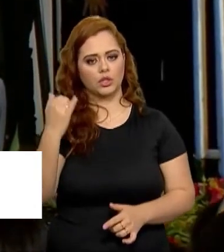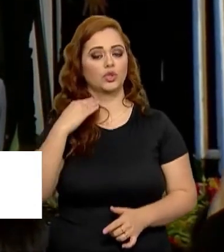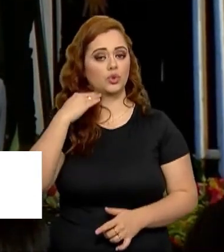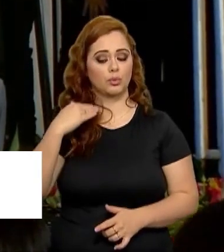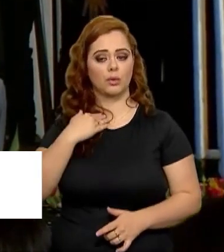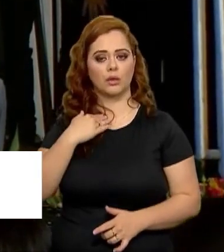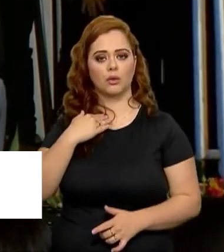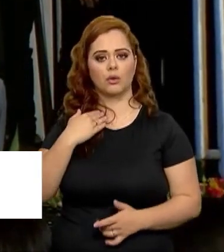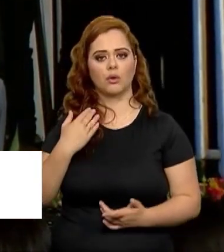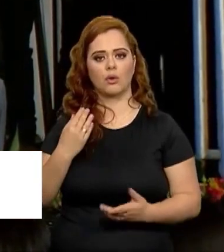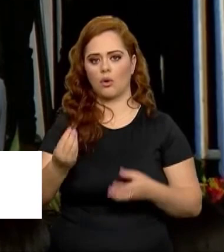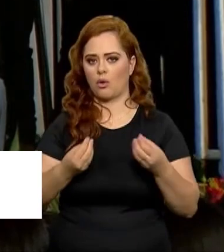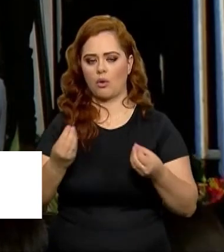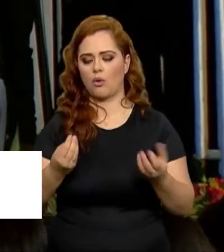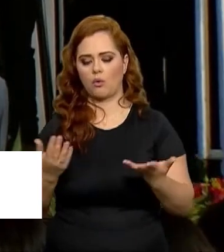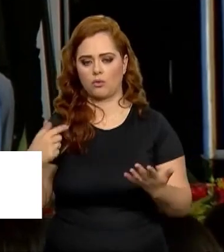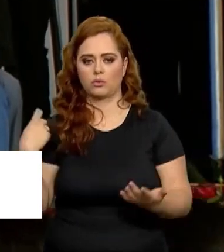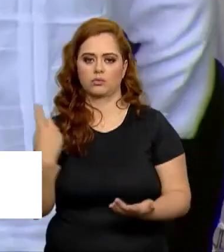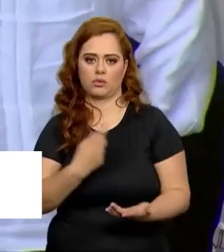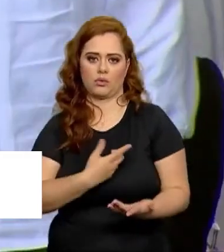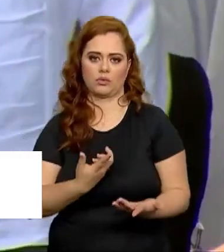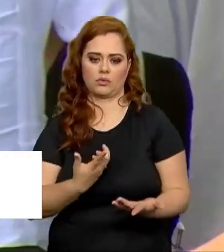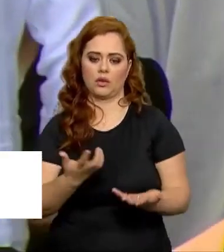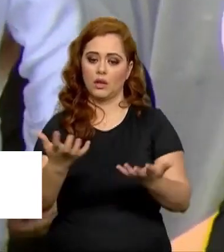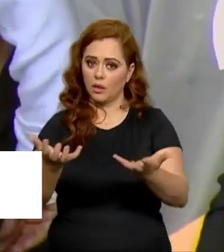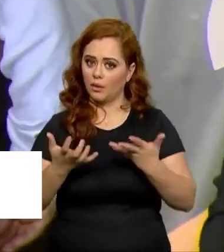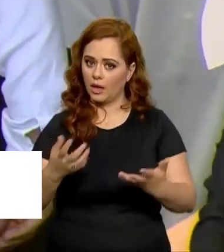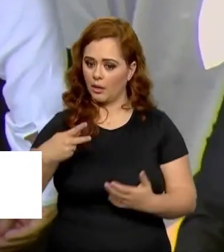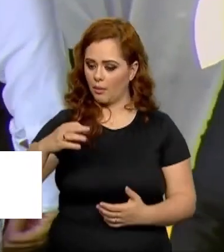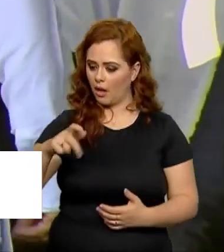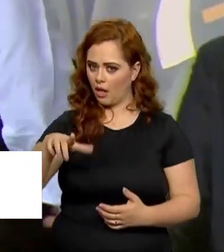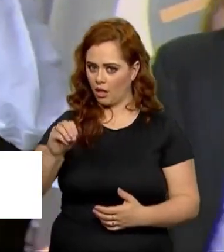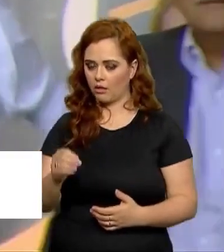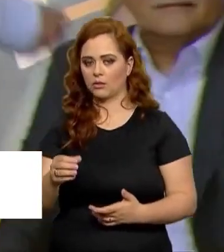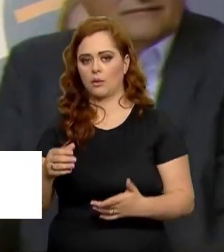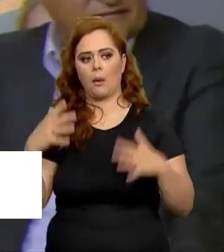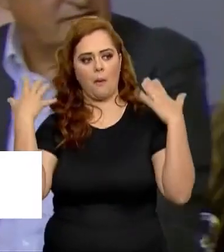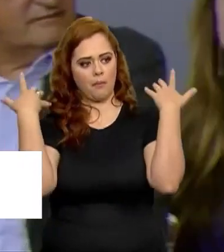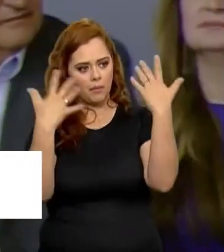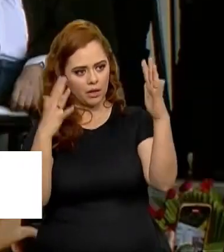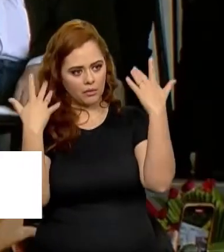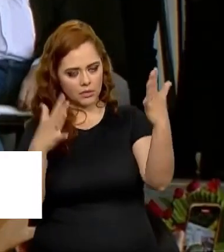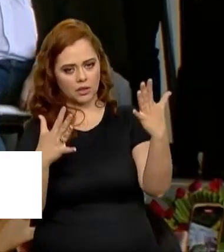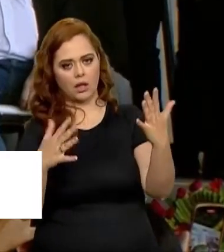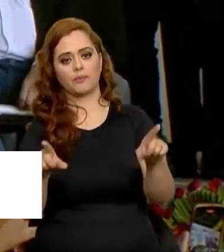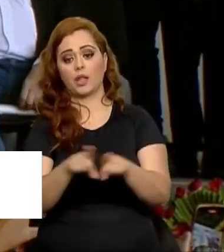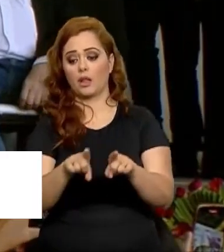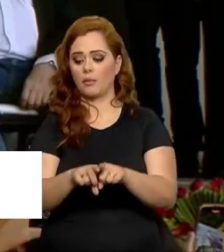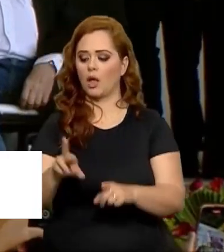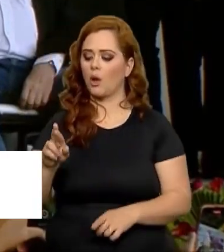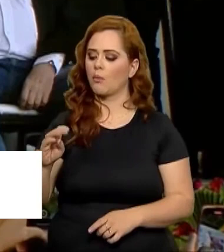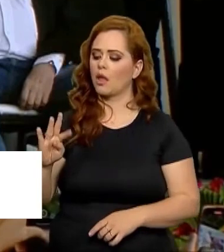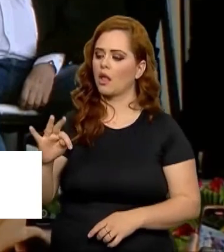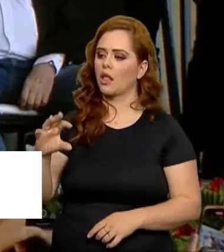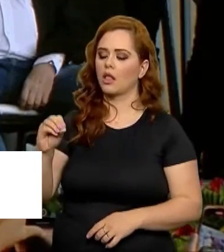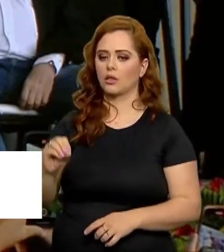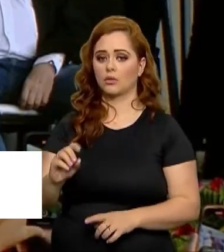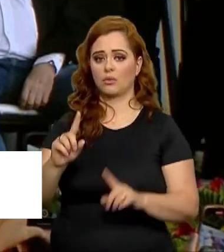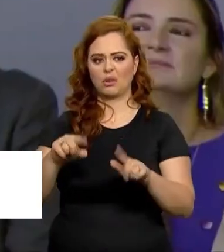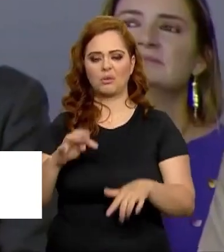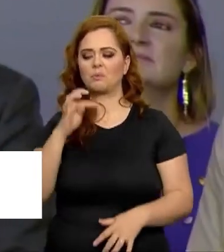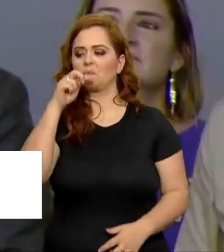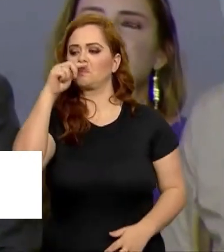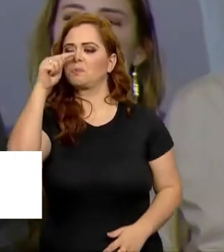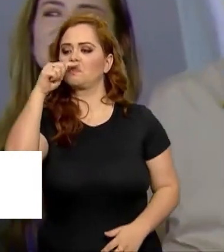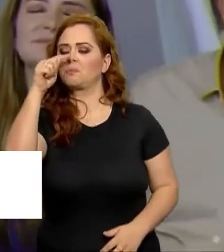como o BNB. Eu quero, Paulo, te felicitar. Quero felicitar meu companheiro Roberto Schmidt. Esse Roberto Schmidt é tão